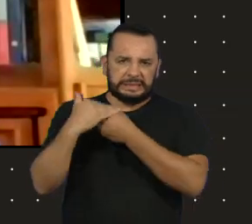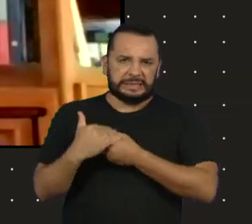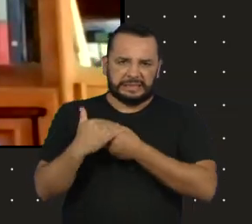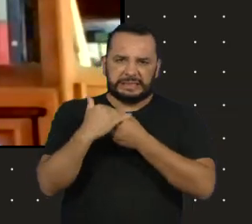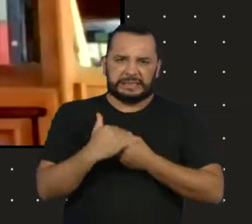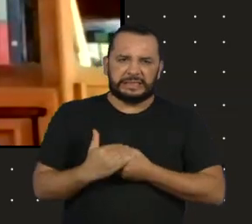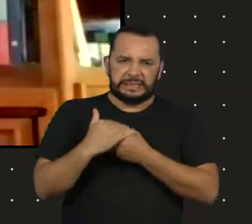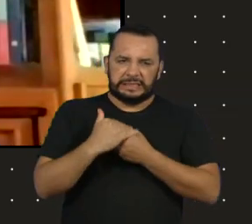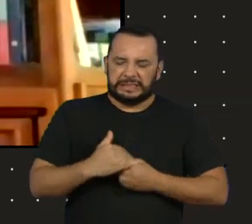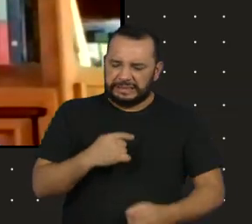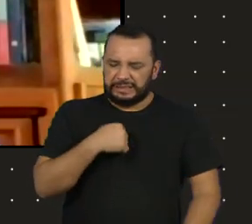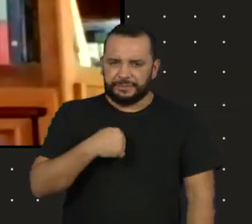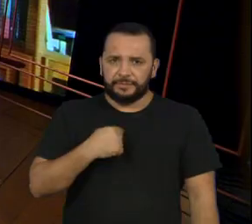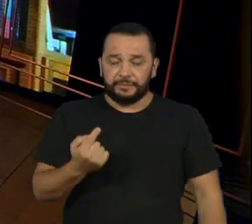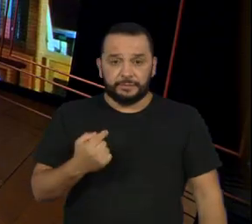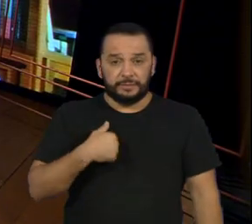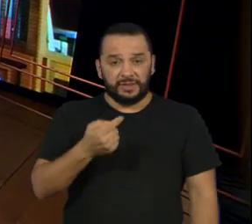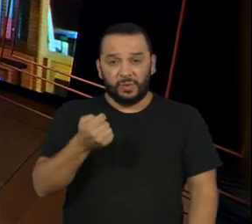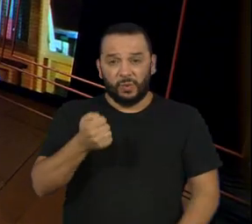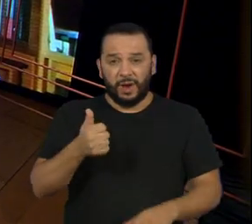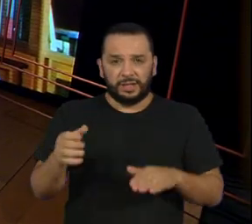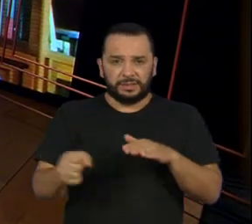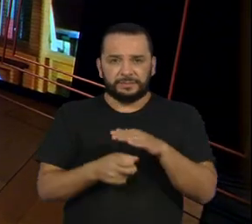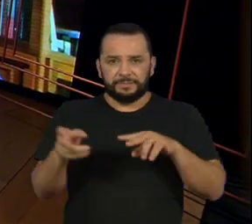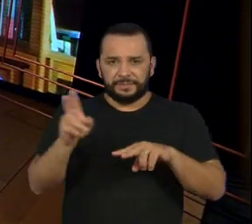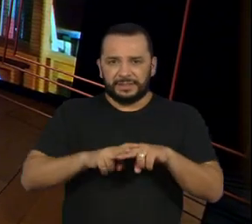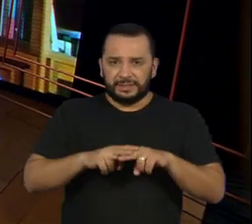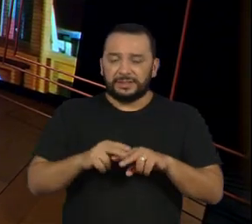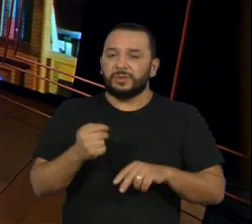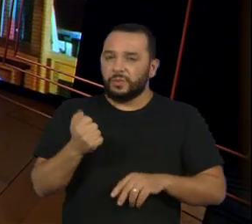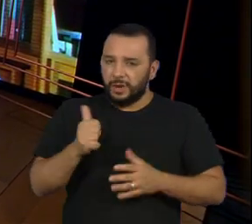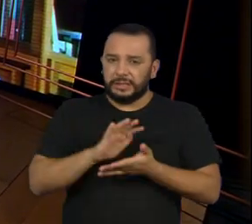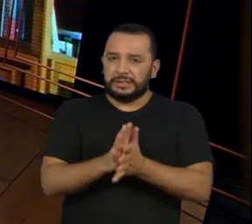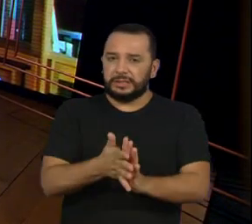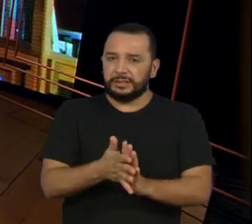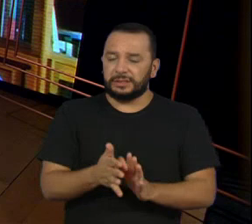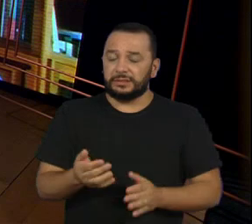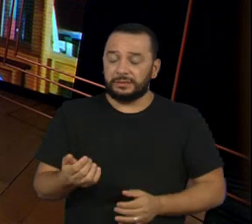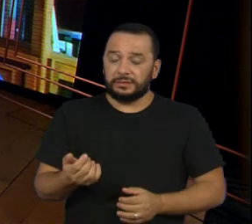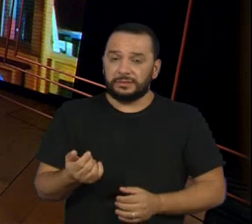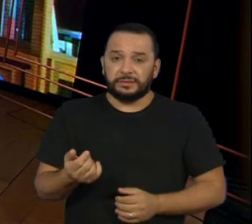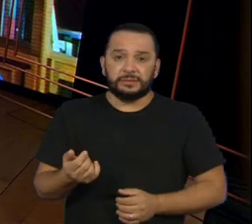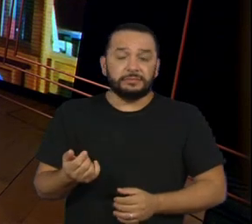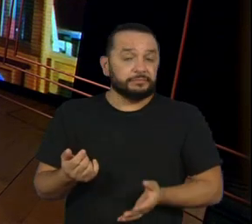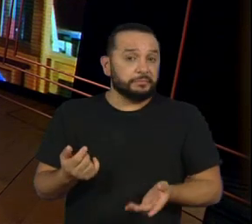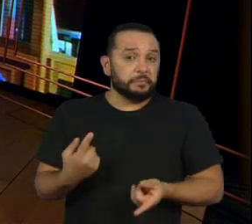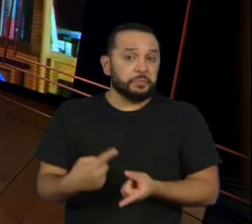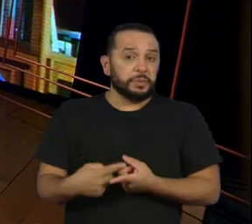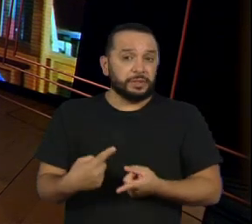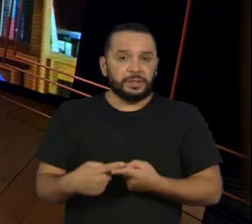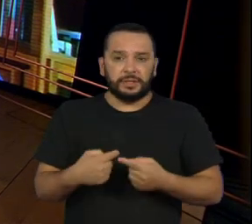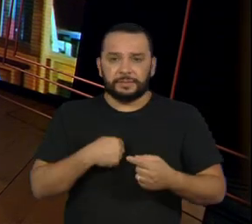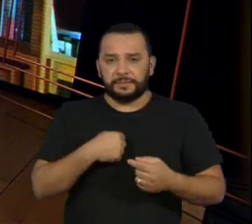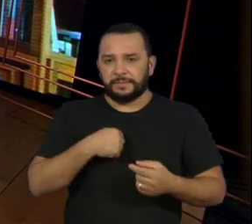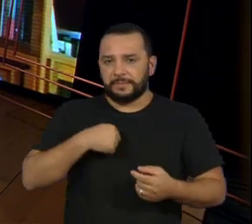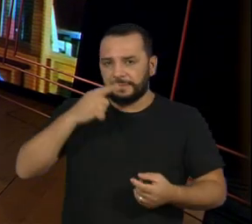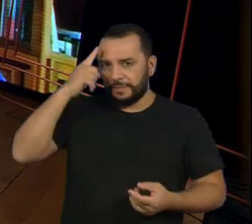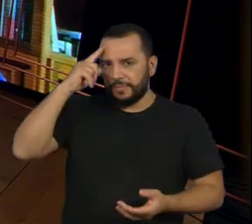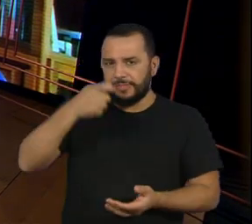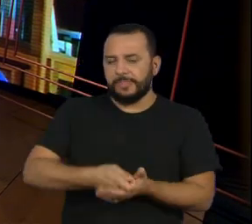e só não fui preso nem eliminado porque, em algum momento, decidi que